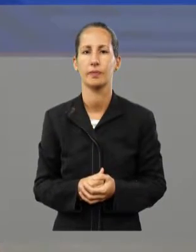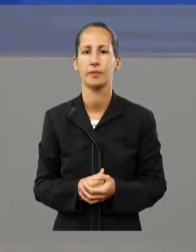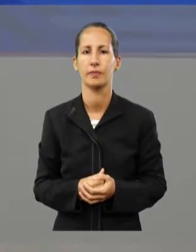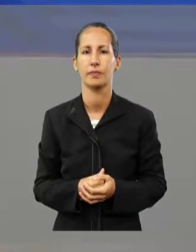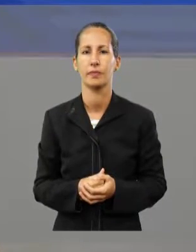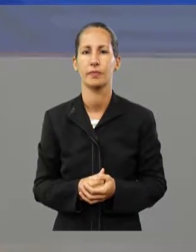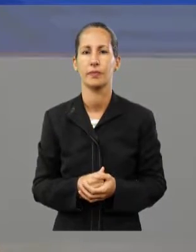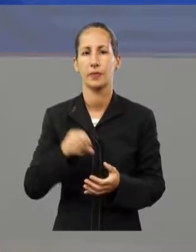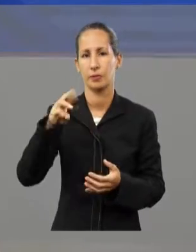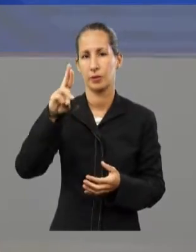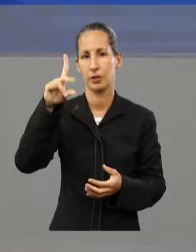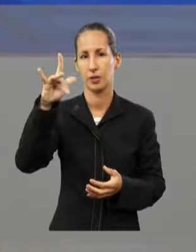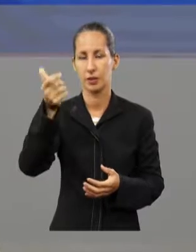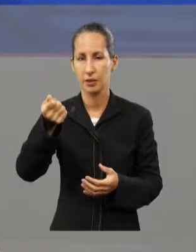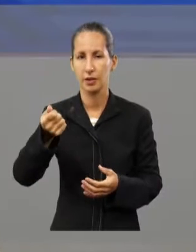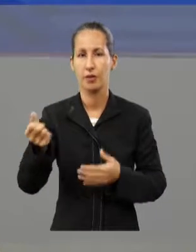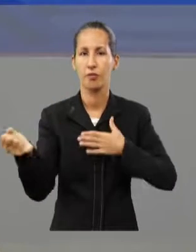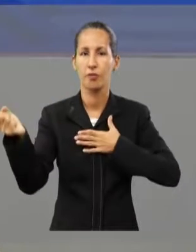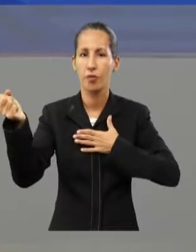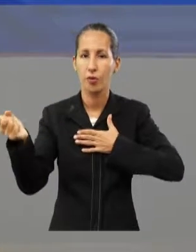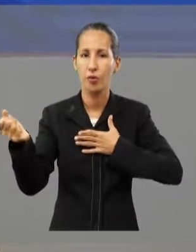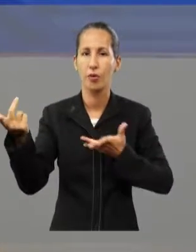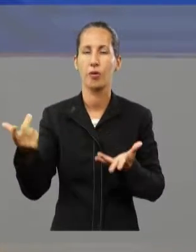A muralha,